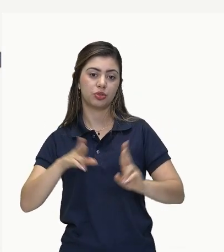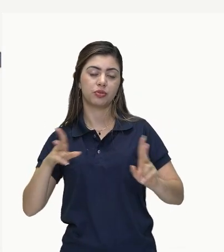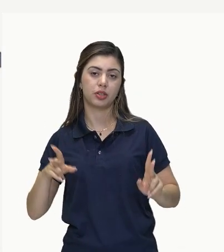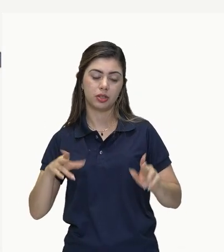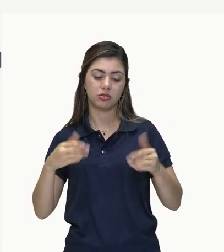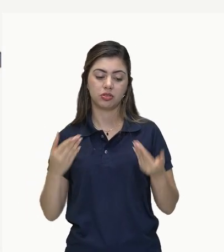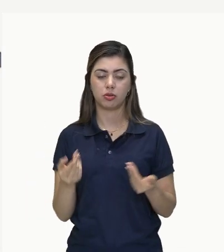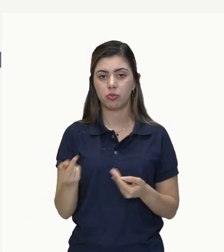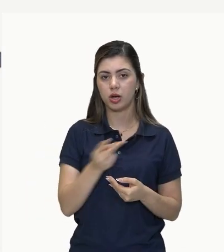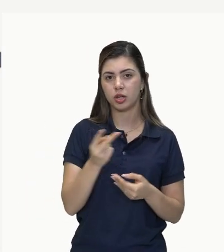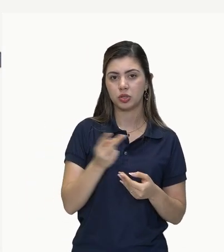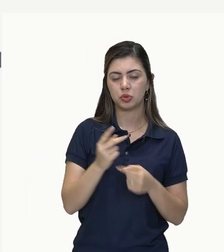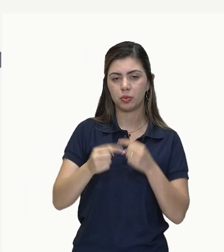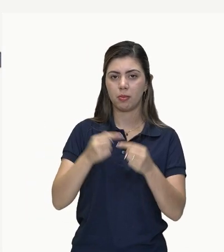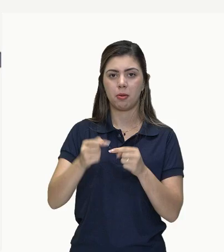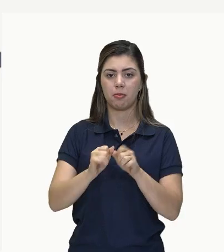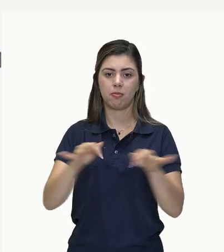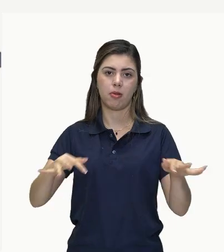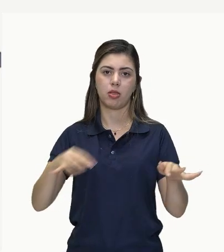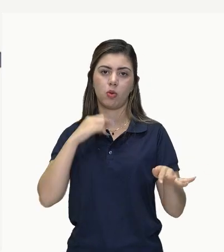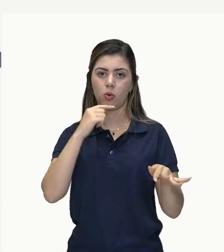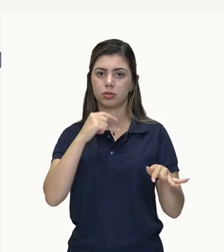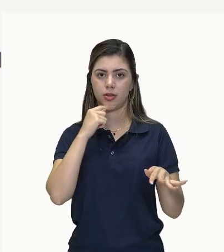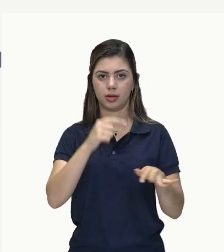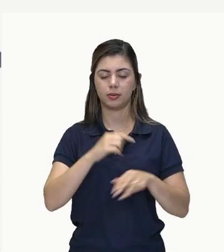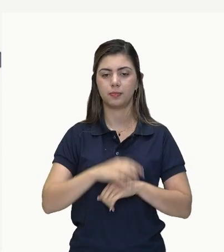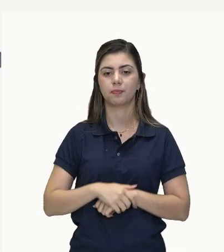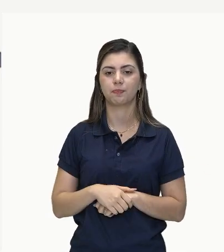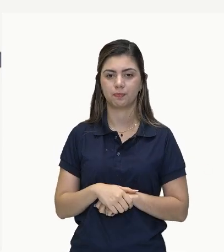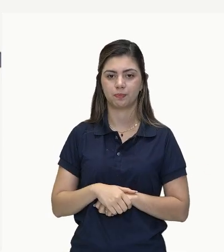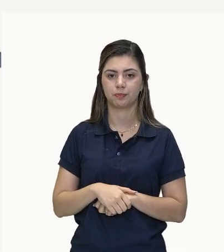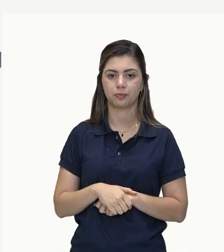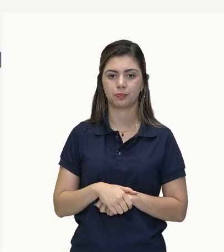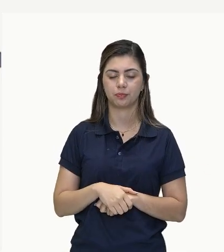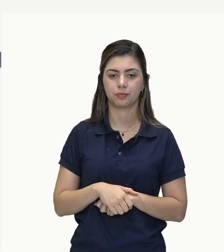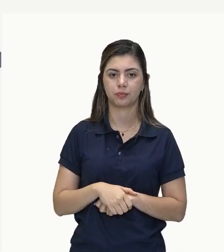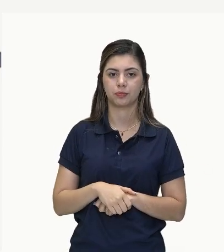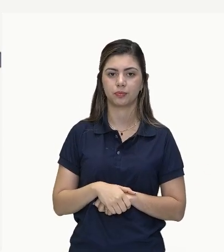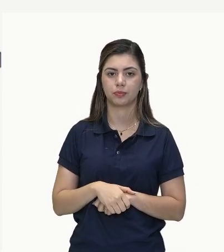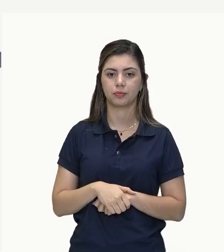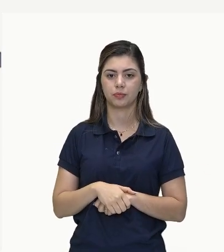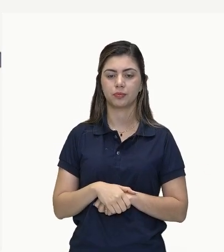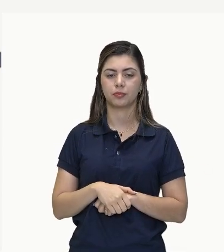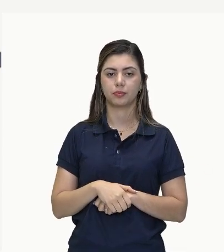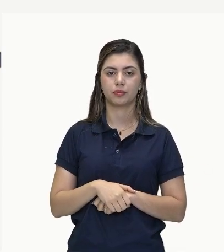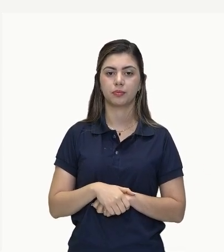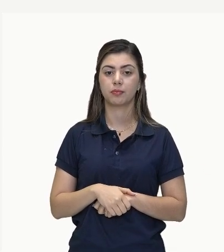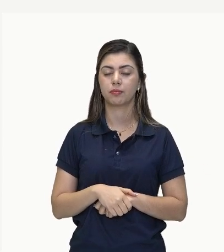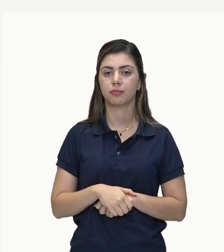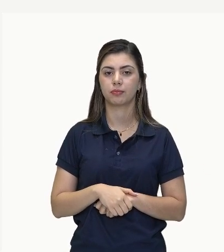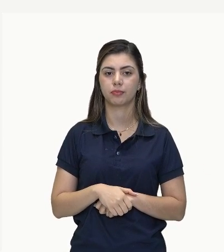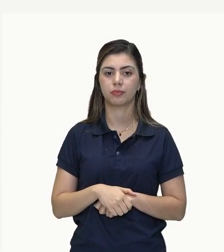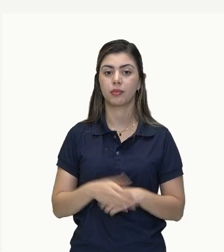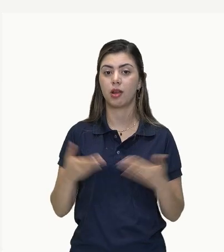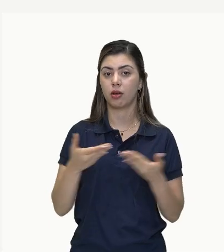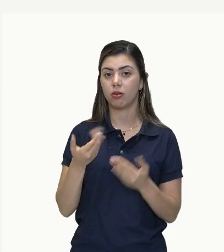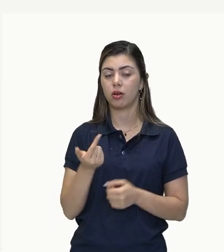ocorre o cruzamento entre elas, tá certo? A próxima é a